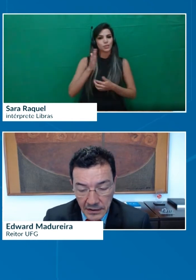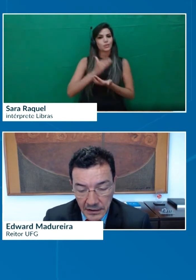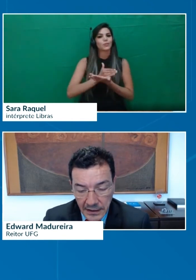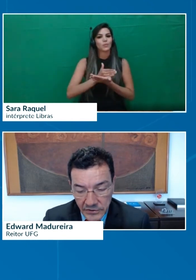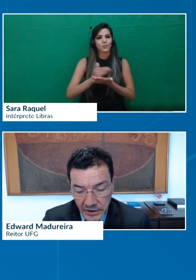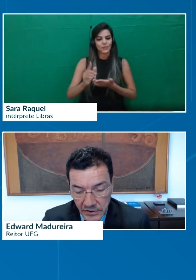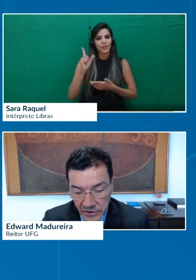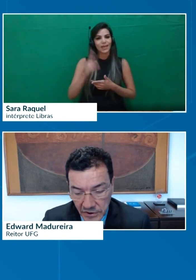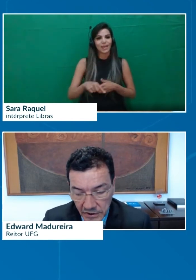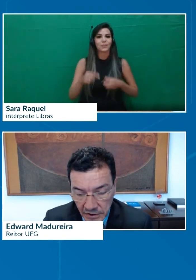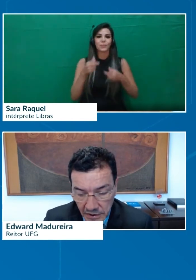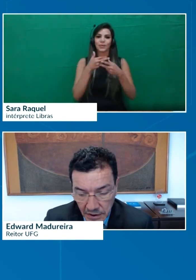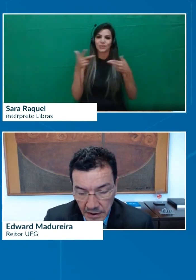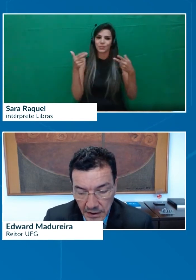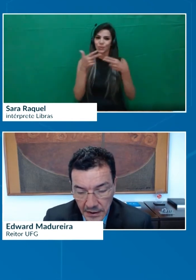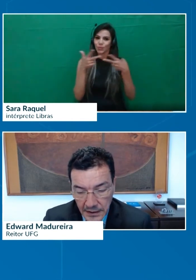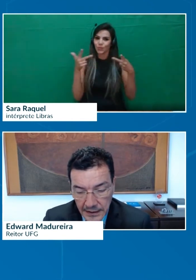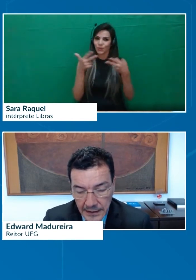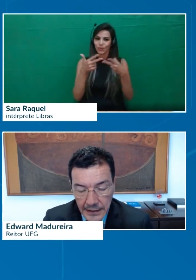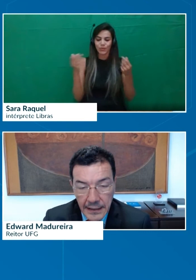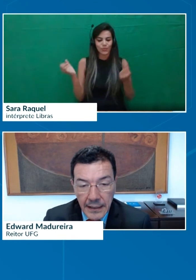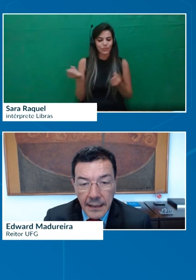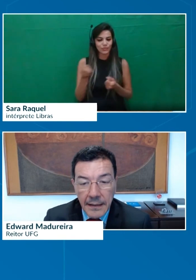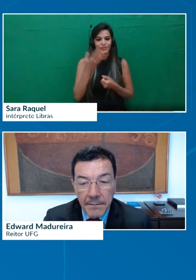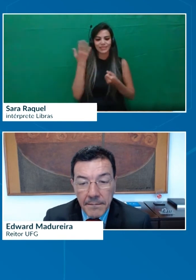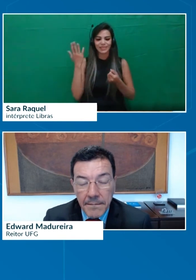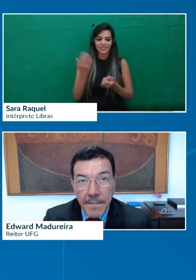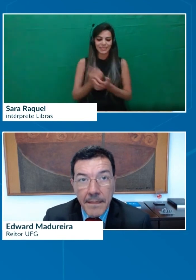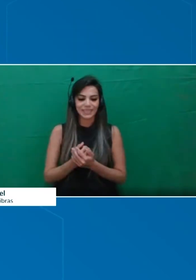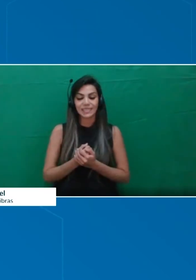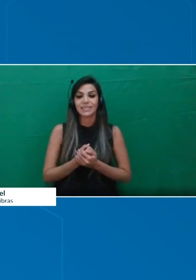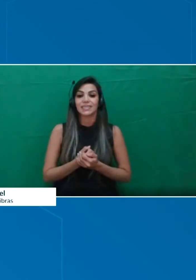novidade que a gente